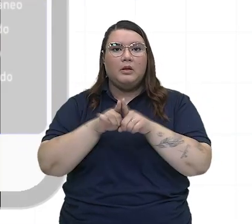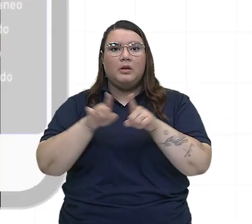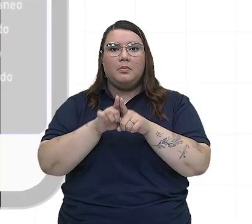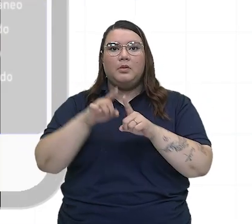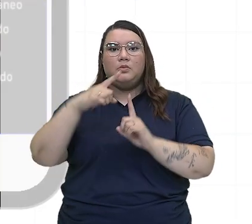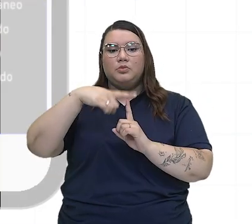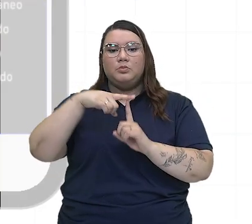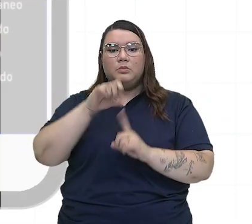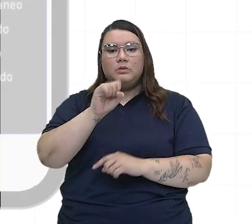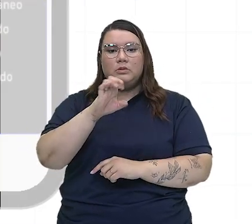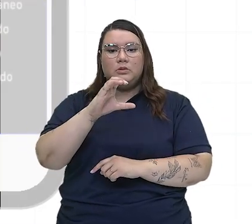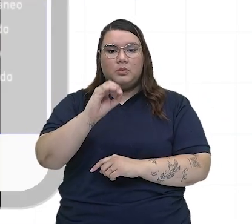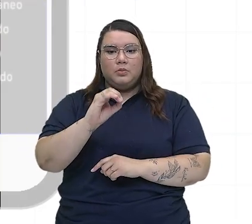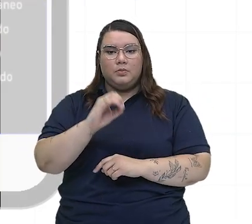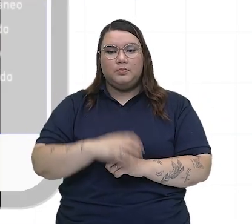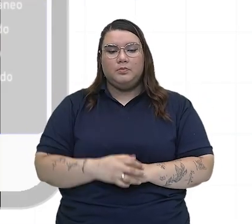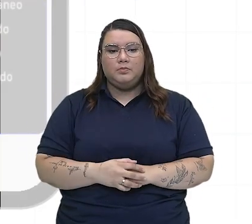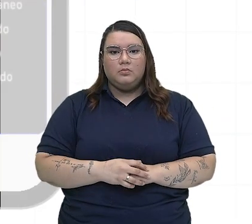mais chuvosa.